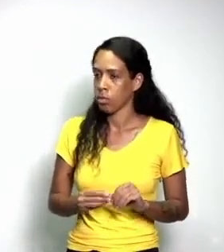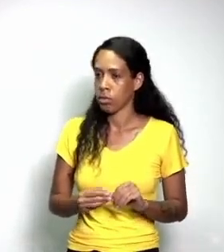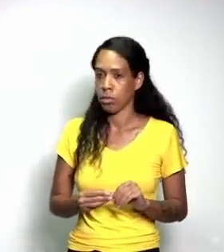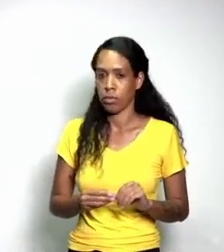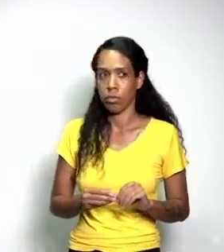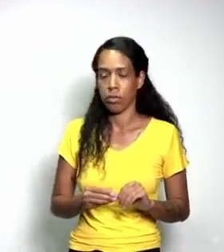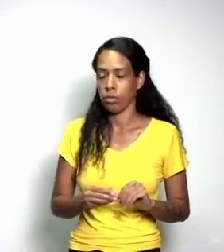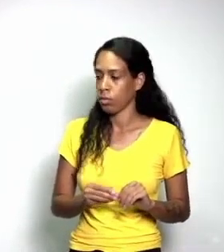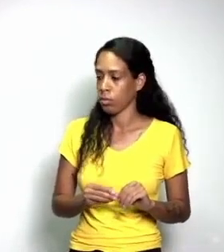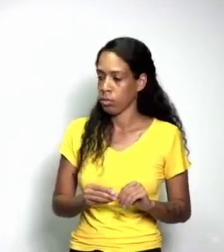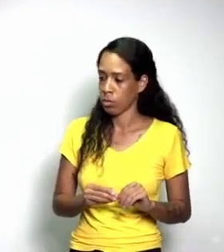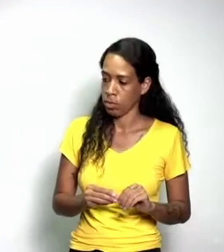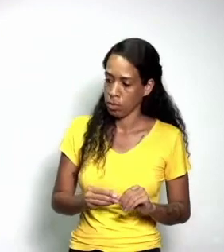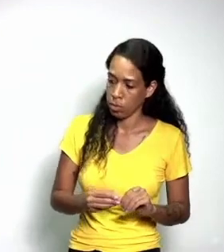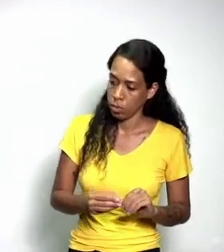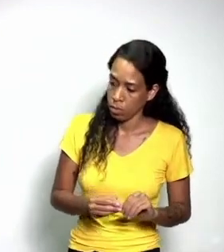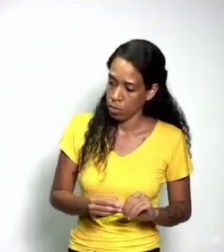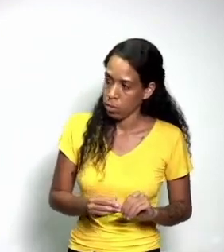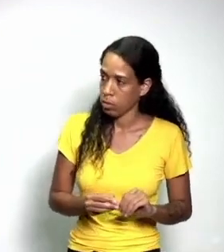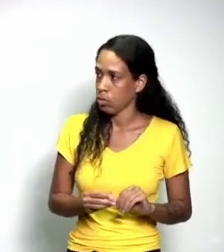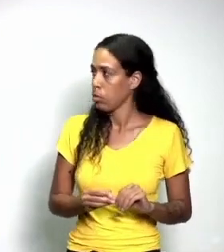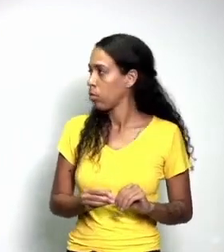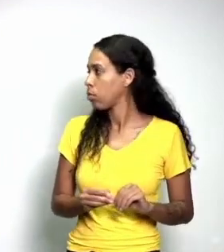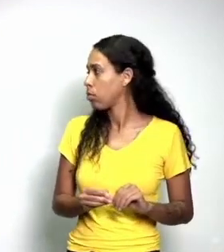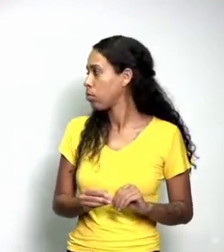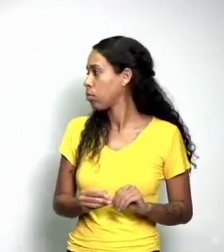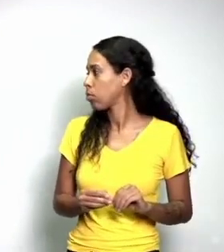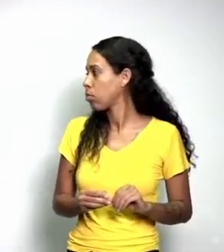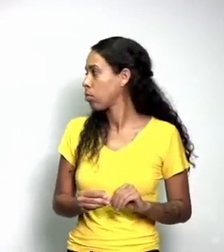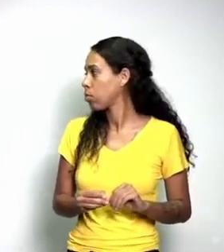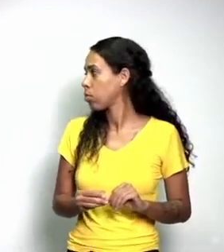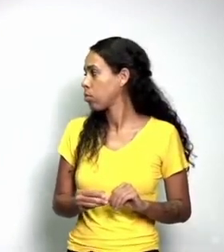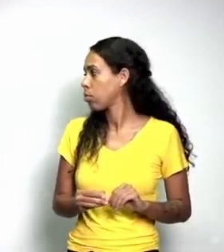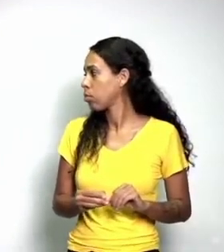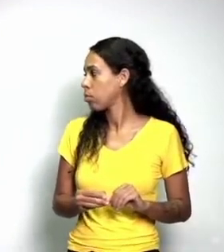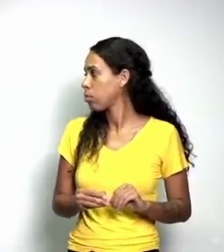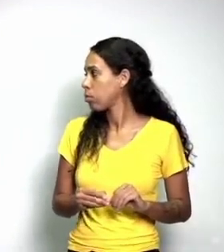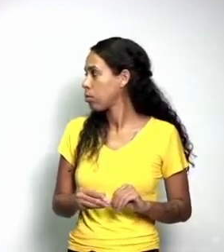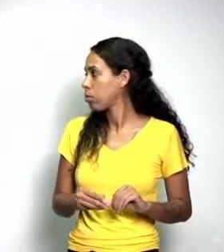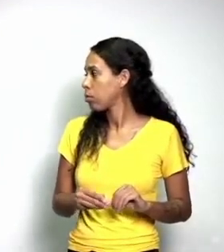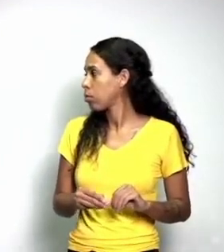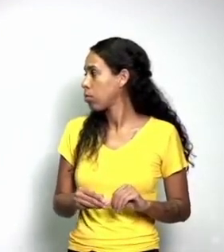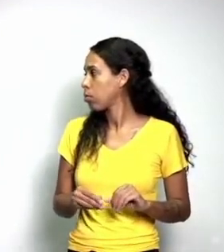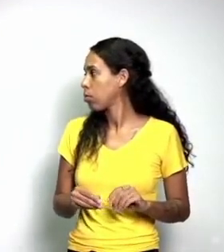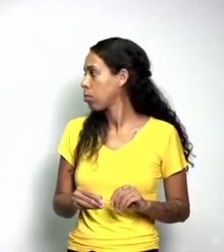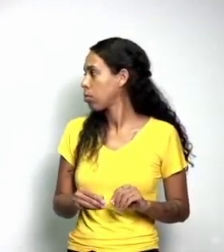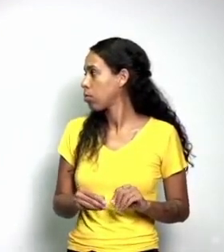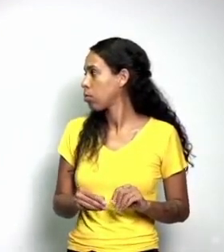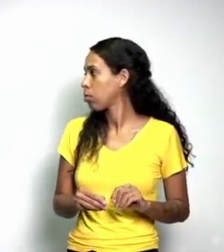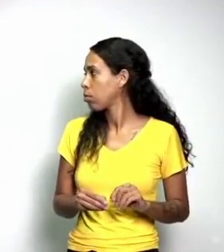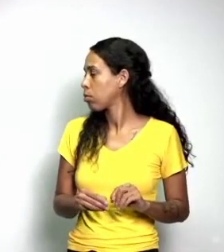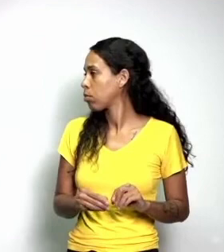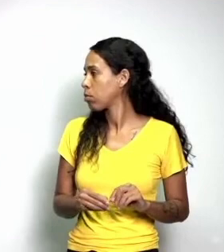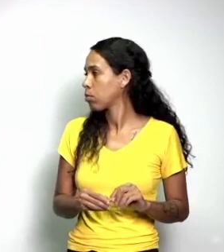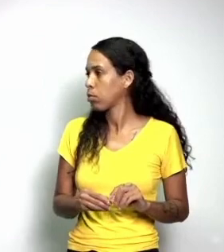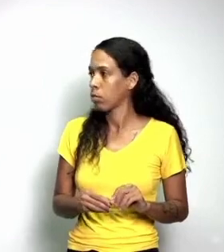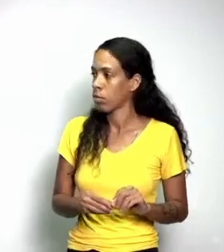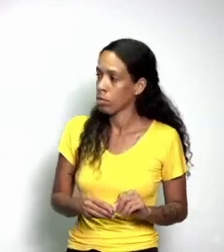parafusos que eu mostrei ontem, que às vezes é muito útil. E aqui é outra peça. Eu acho que é porque ela não está travada, então ela está rodando em